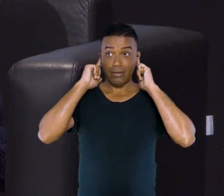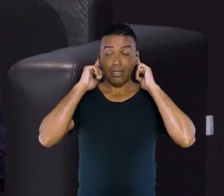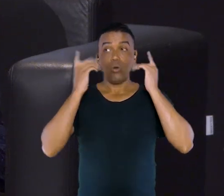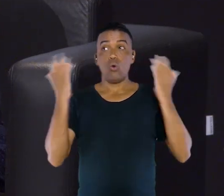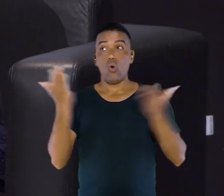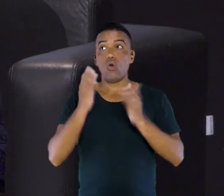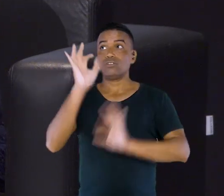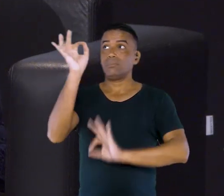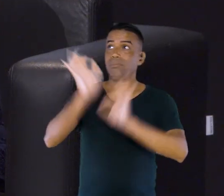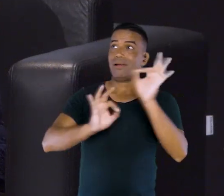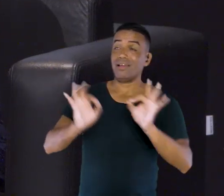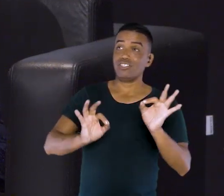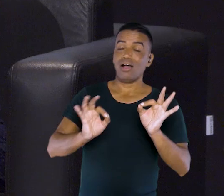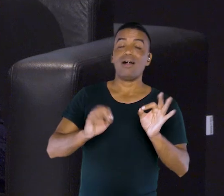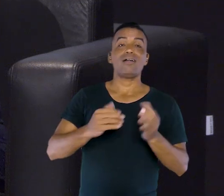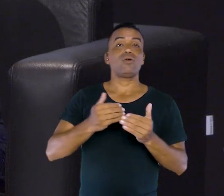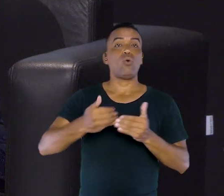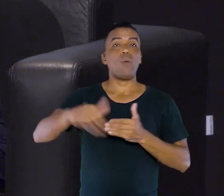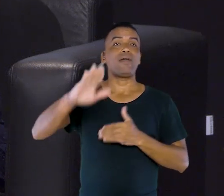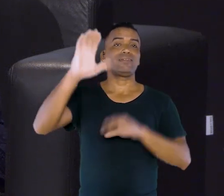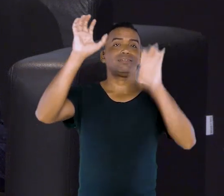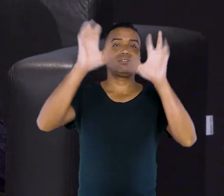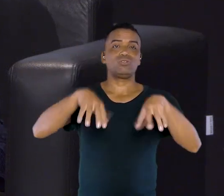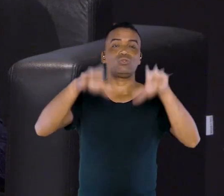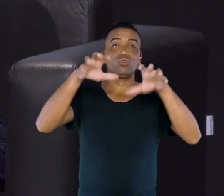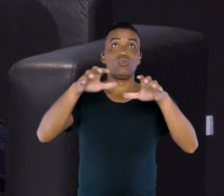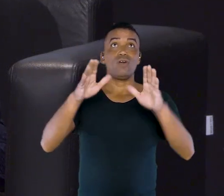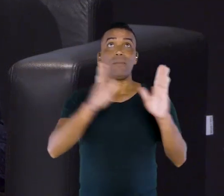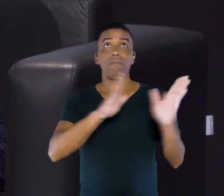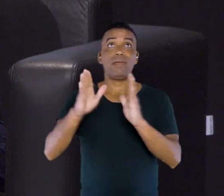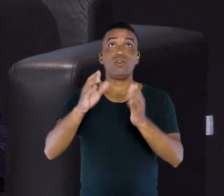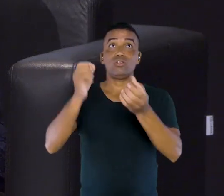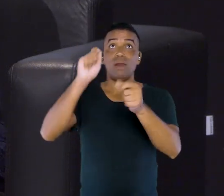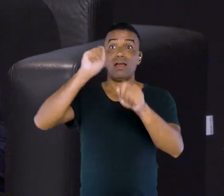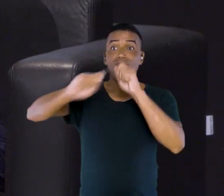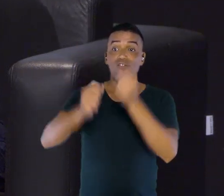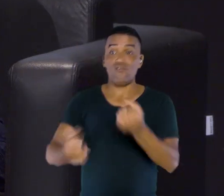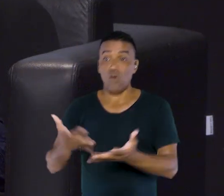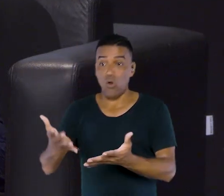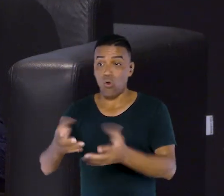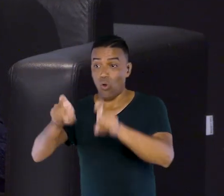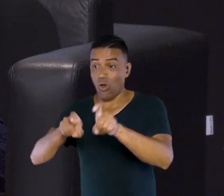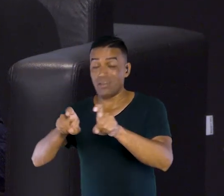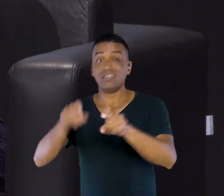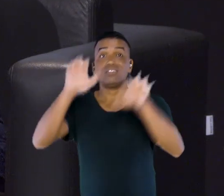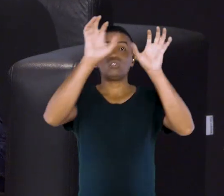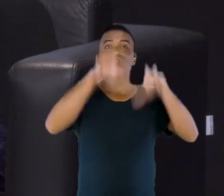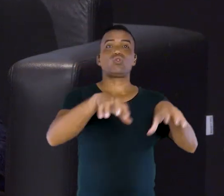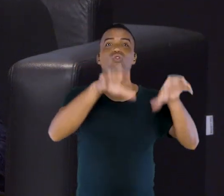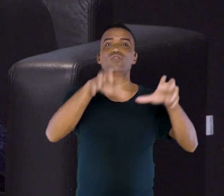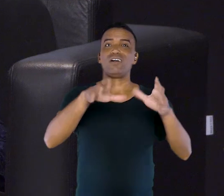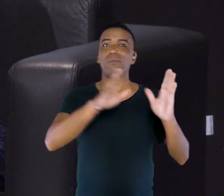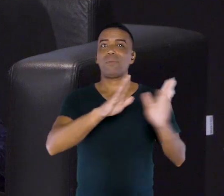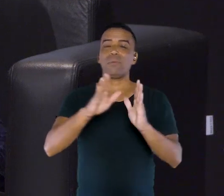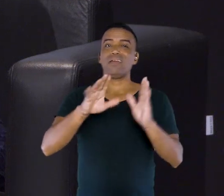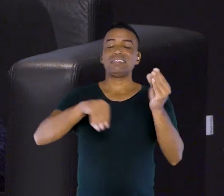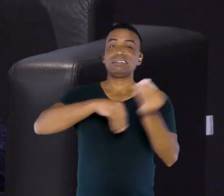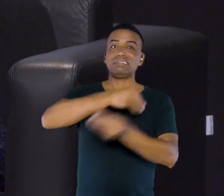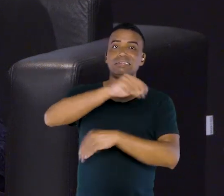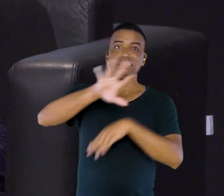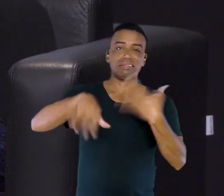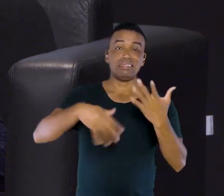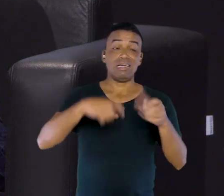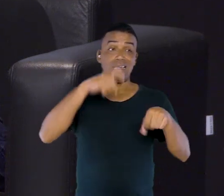estão começando a se planejar, ver uma chuva. A época era para queimar a roça, ver uma chuva. A roça que era